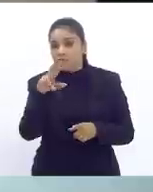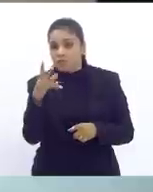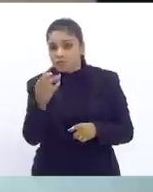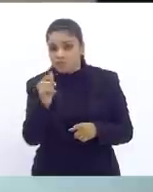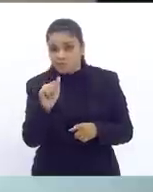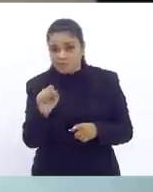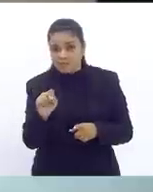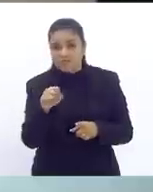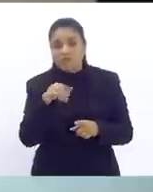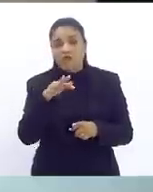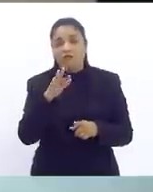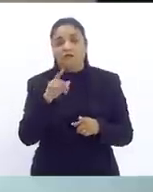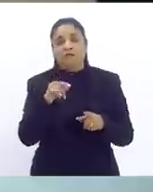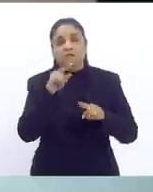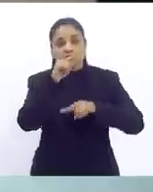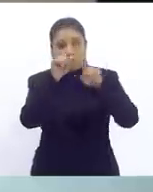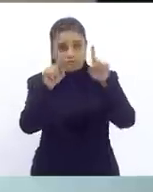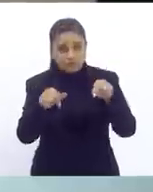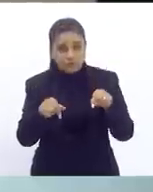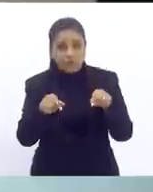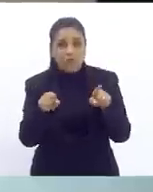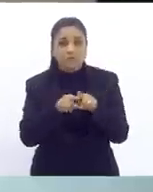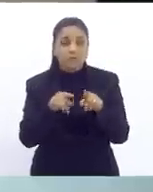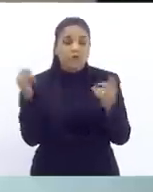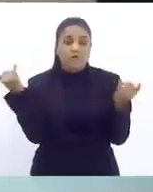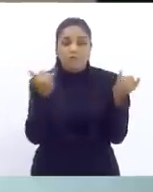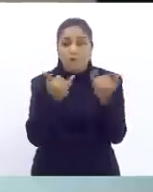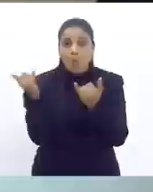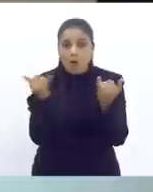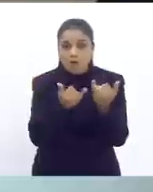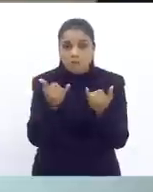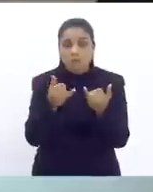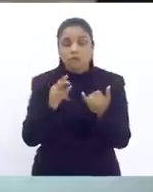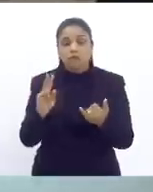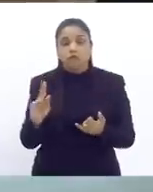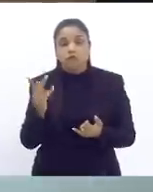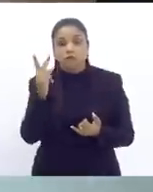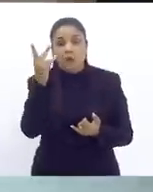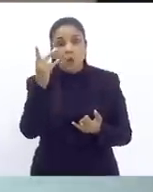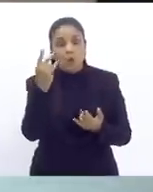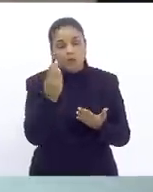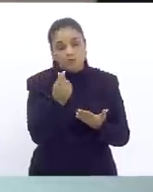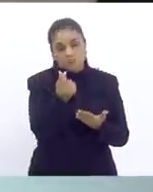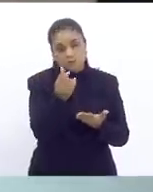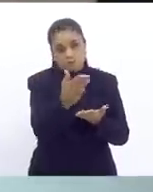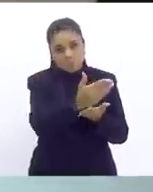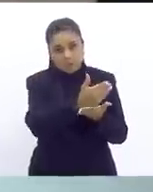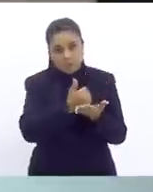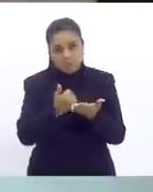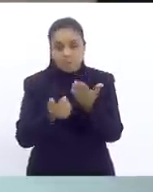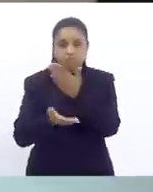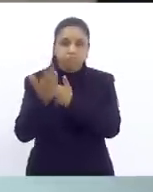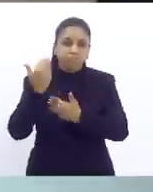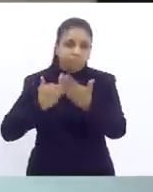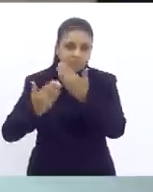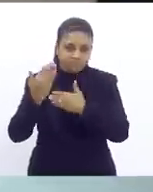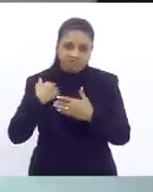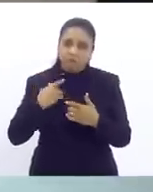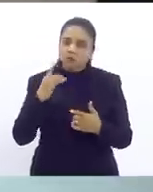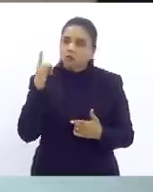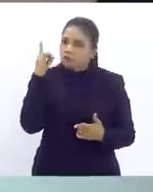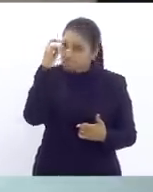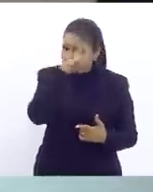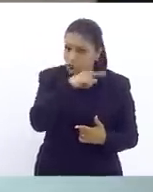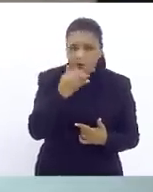problemas lá de acesso Inclusive a própria informação dos valores que esses servidores percebiam até então então é difícil não é fácil